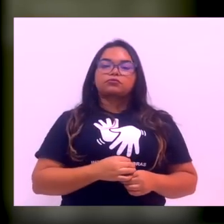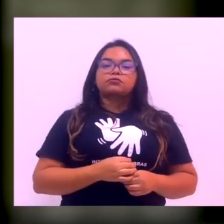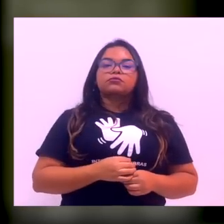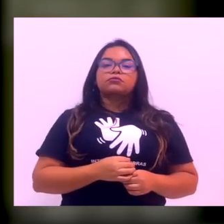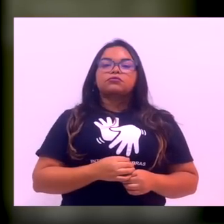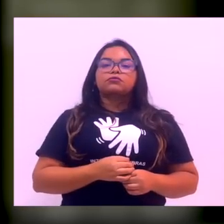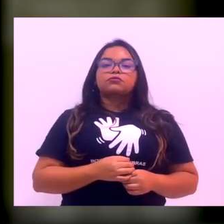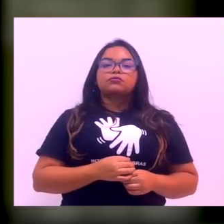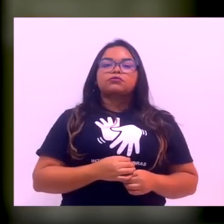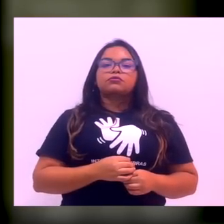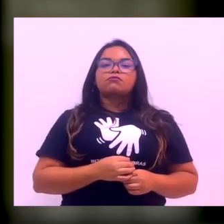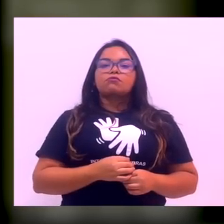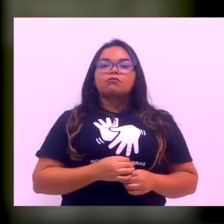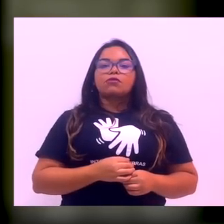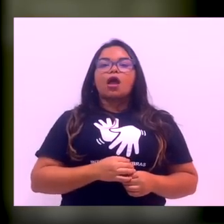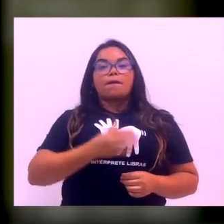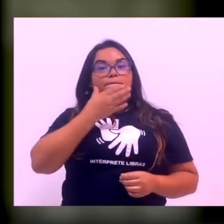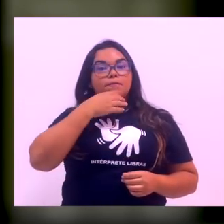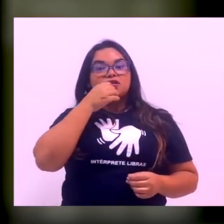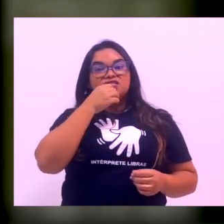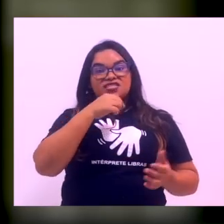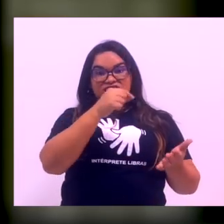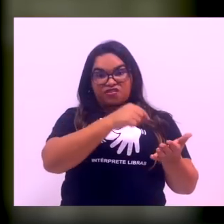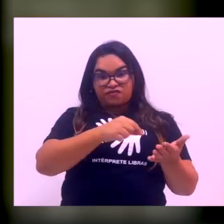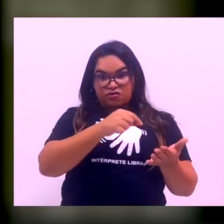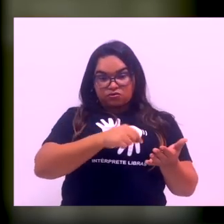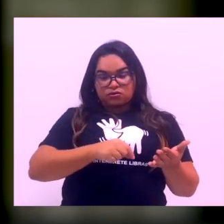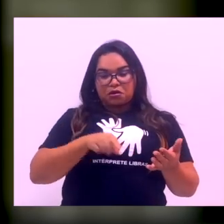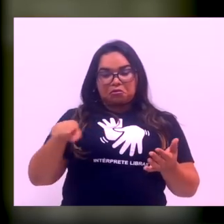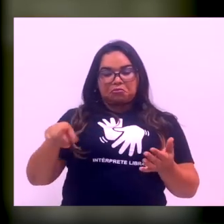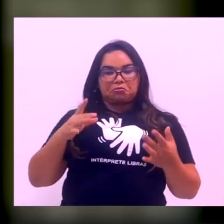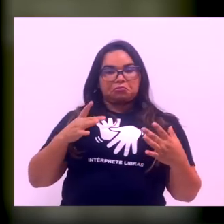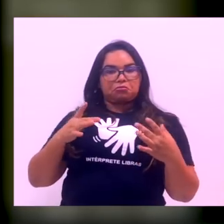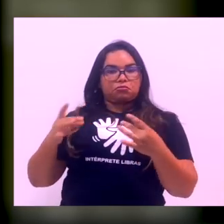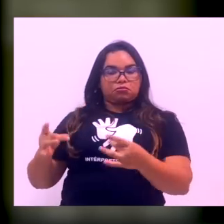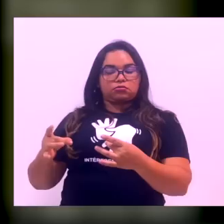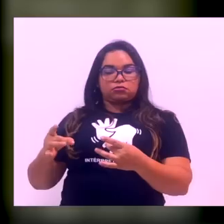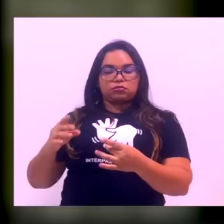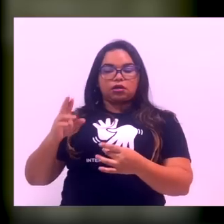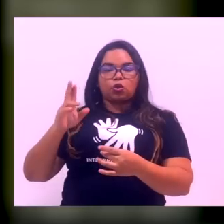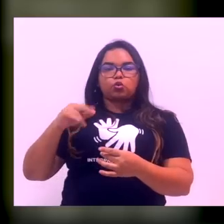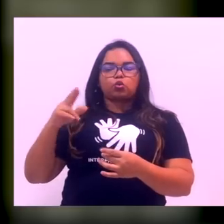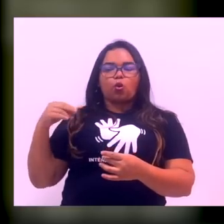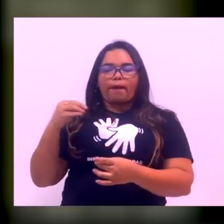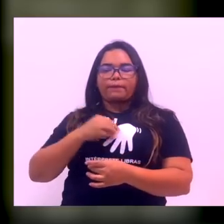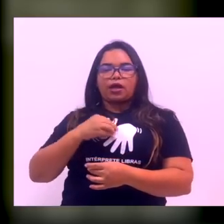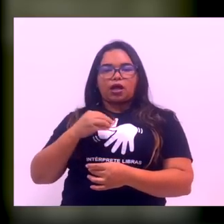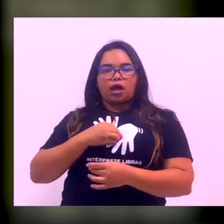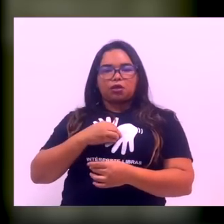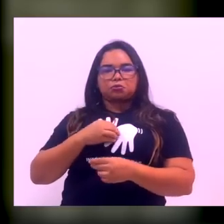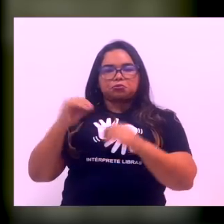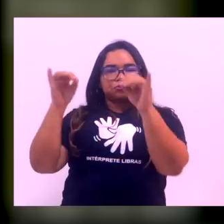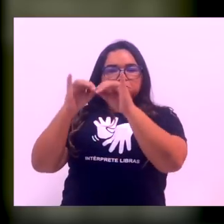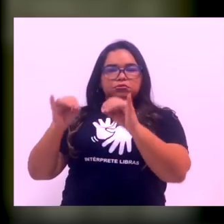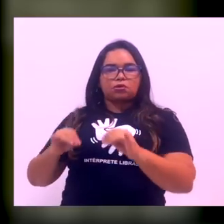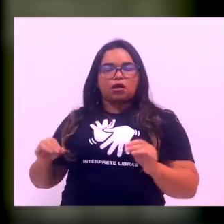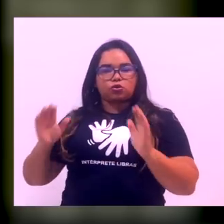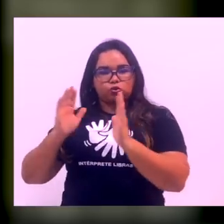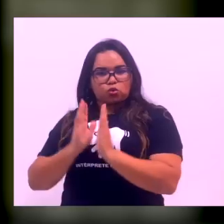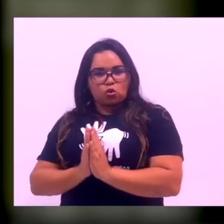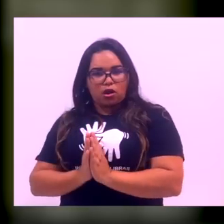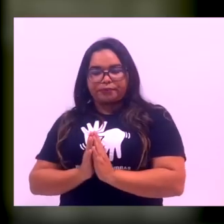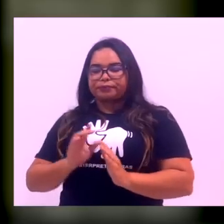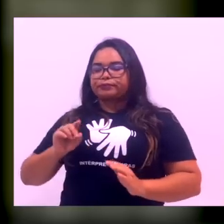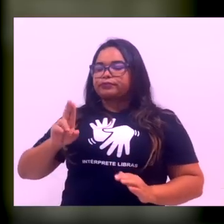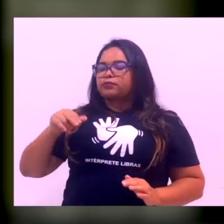exaltado, a oferta do meu corpo, coloca tu nele a adoração da grande deidade em seu coração, que